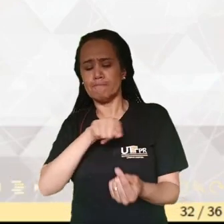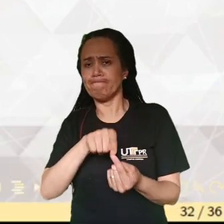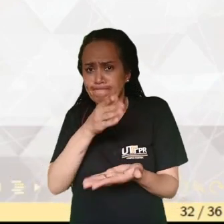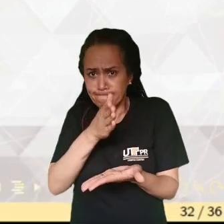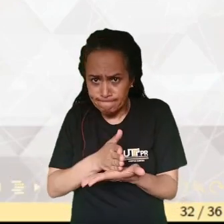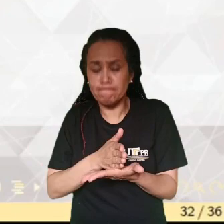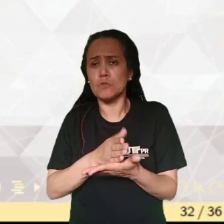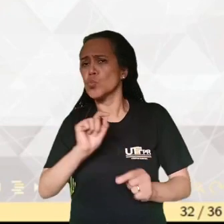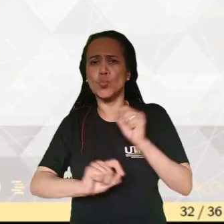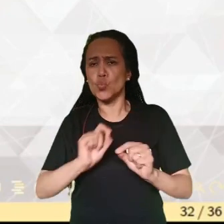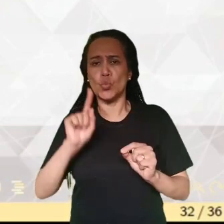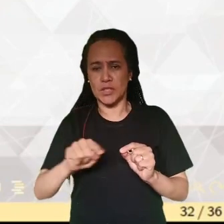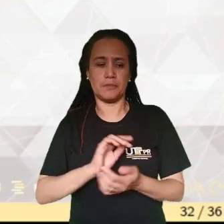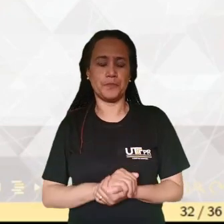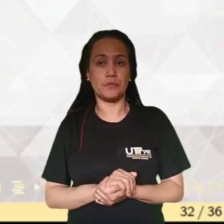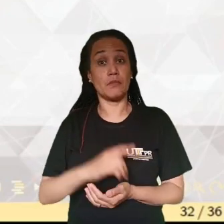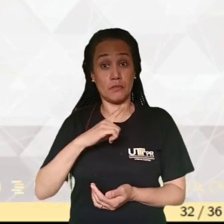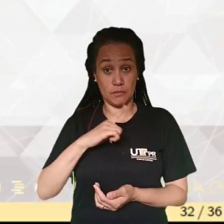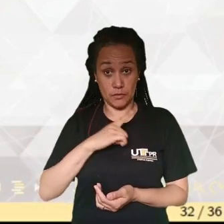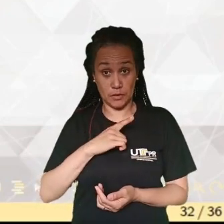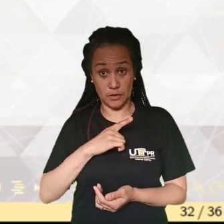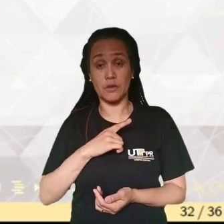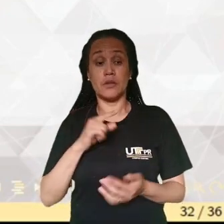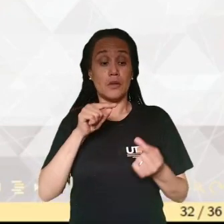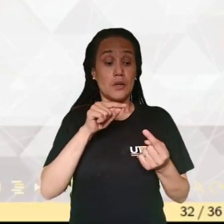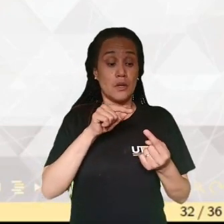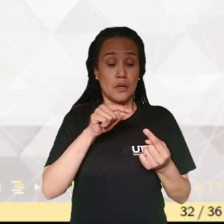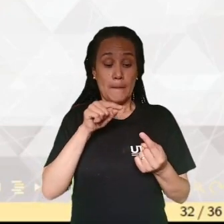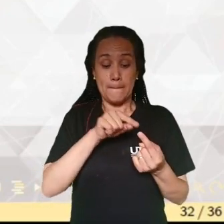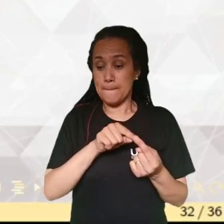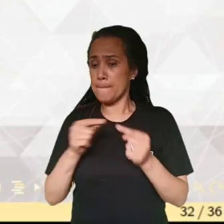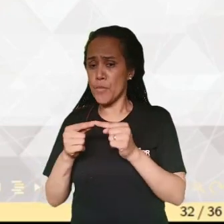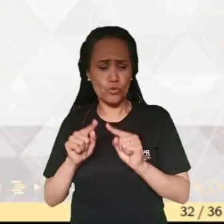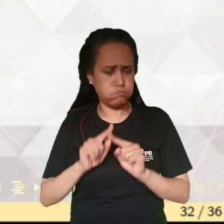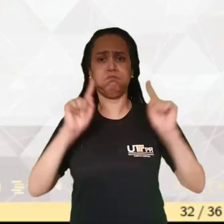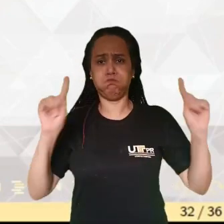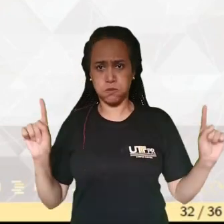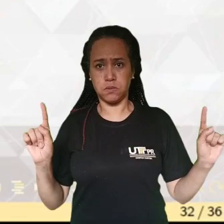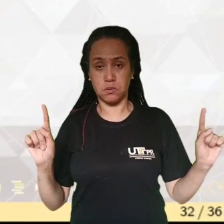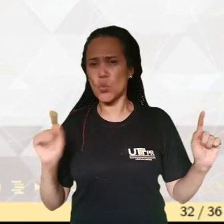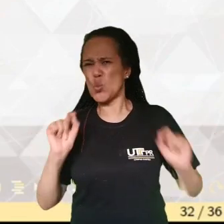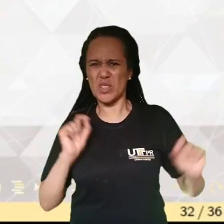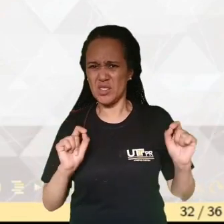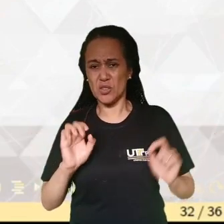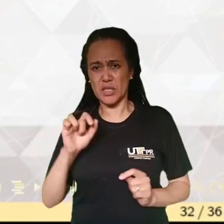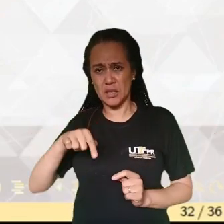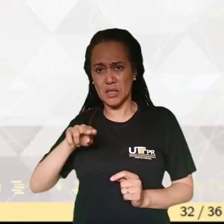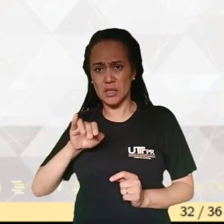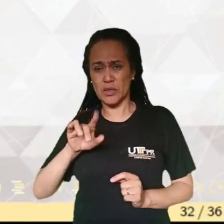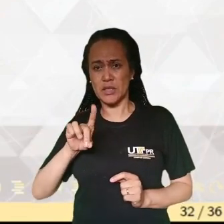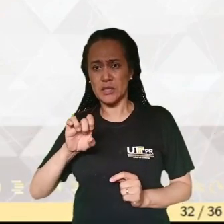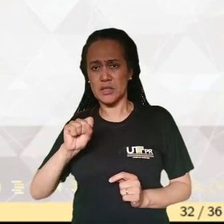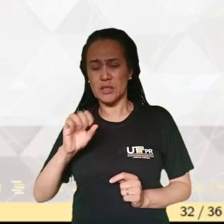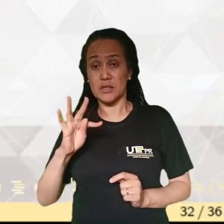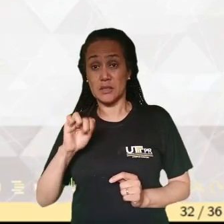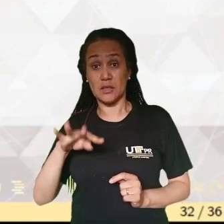médio? O ponto médio está associado a pontos equidistantes. Eu posso ter... O que são pontos equidistantes? Existe um ponto